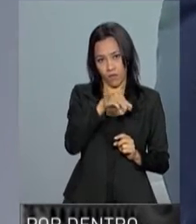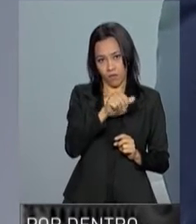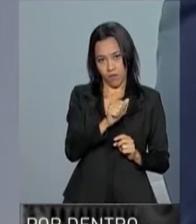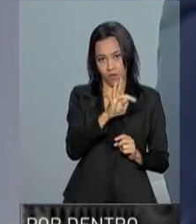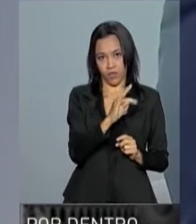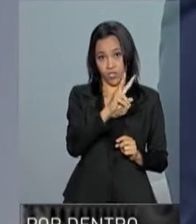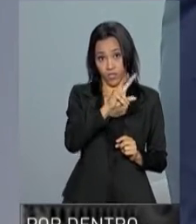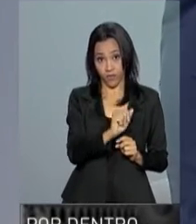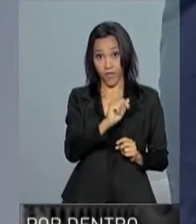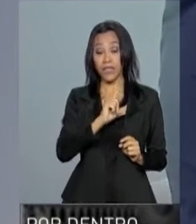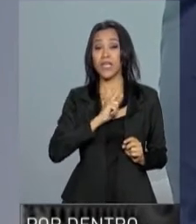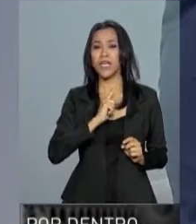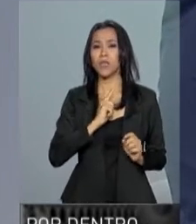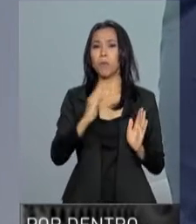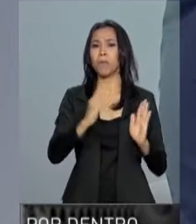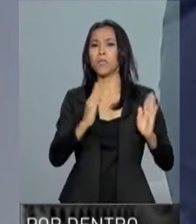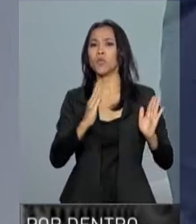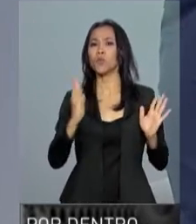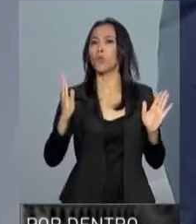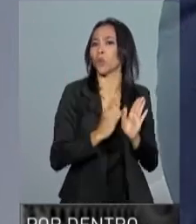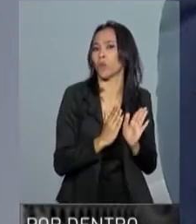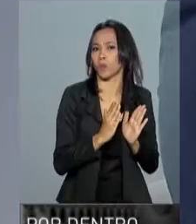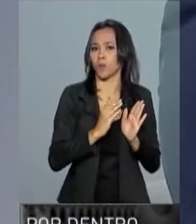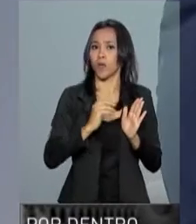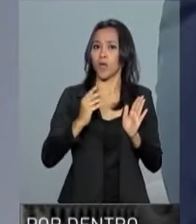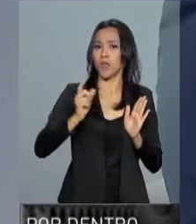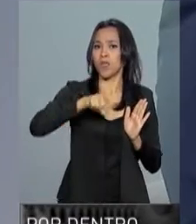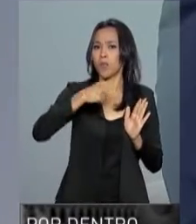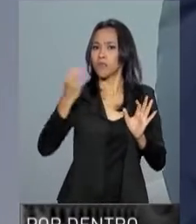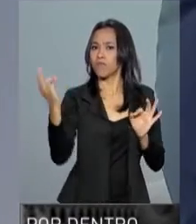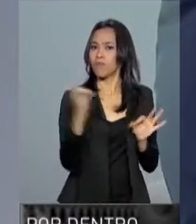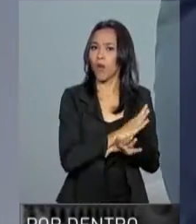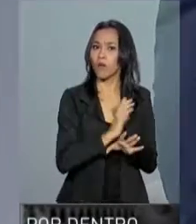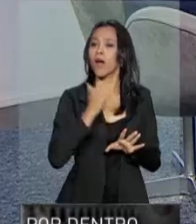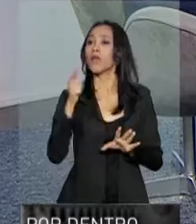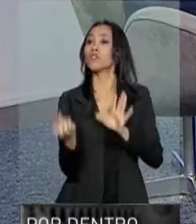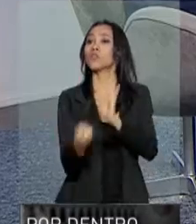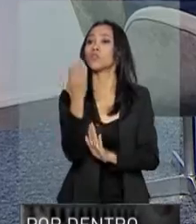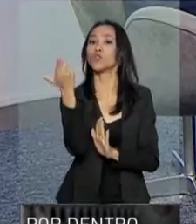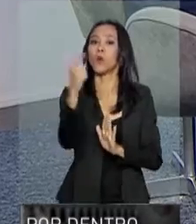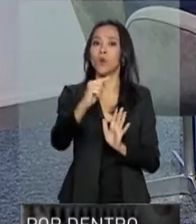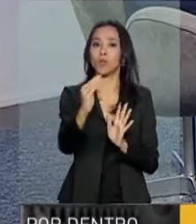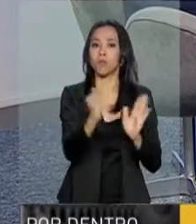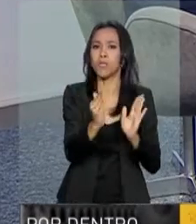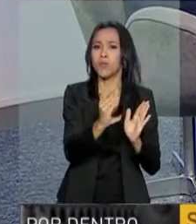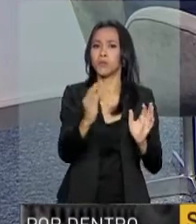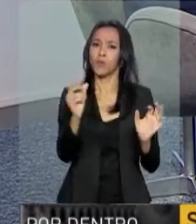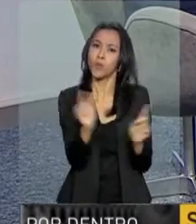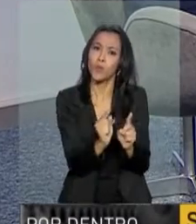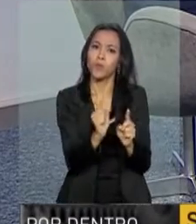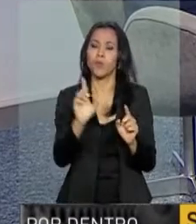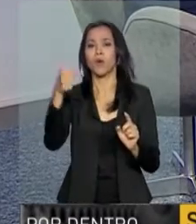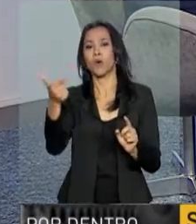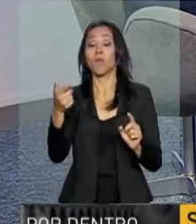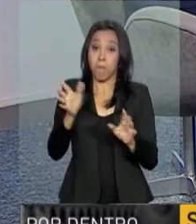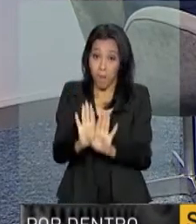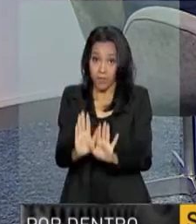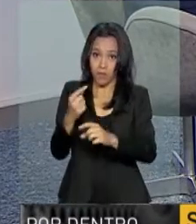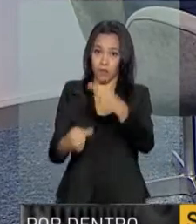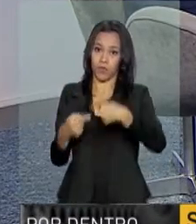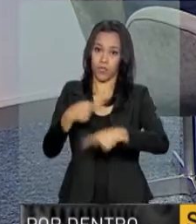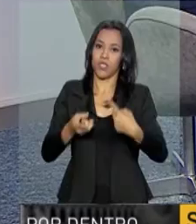período dessa ação afirmativa ao término que aconteça ultrassom afirmativa mas que a política de promoção da Igualdade só não seja